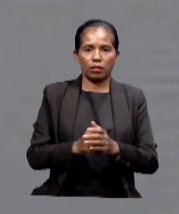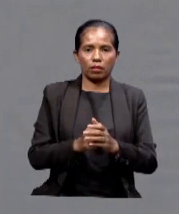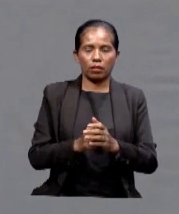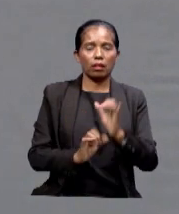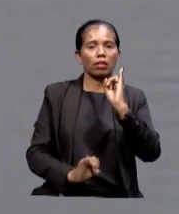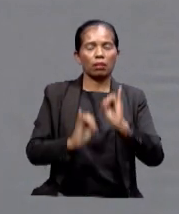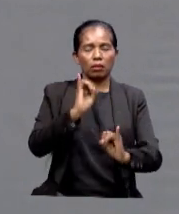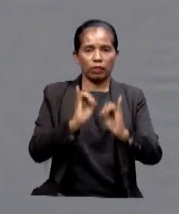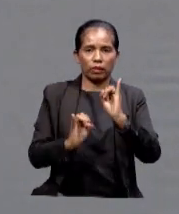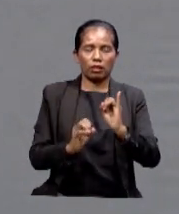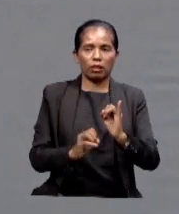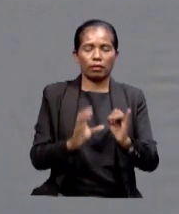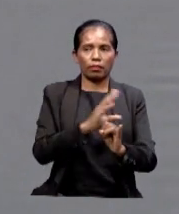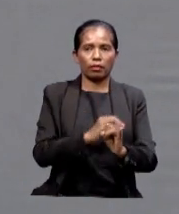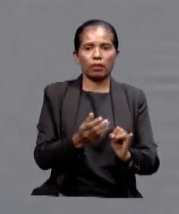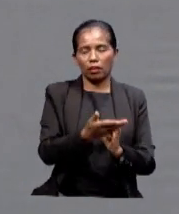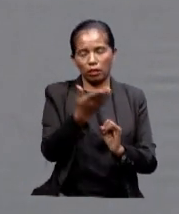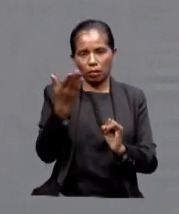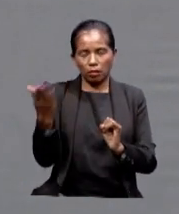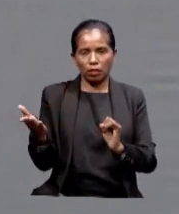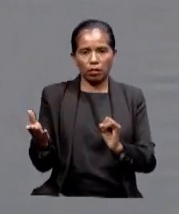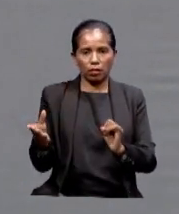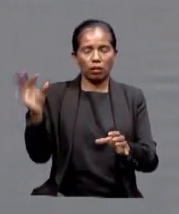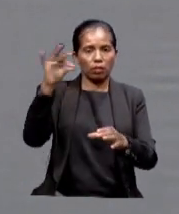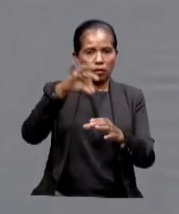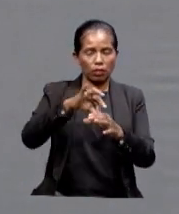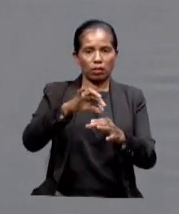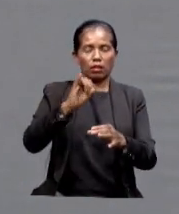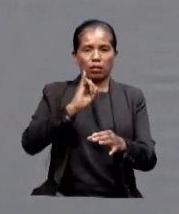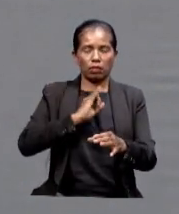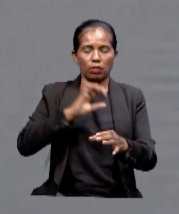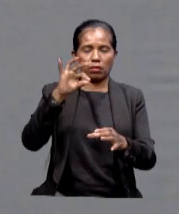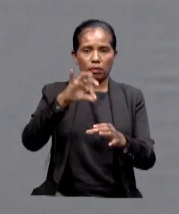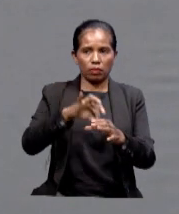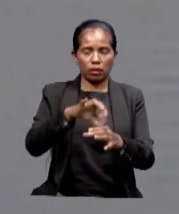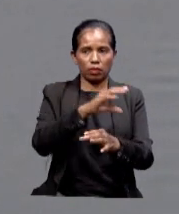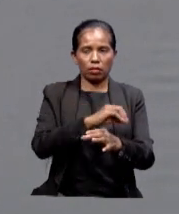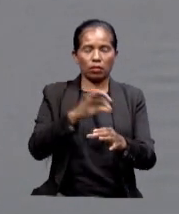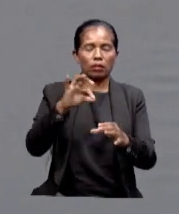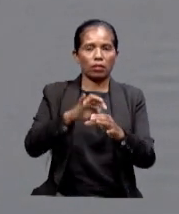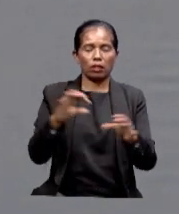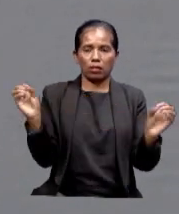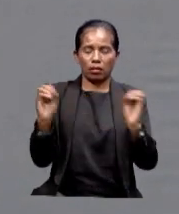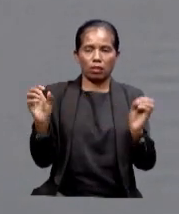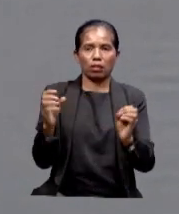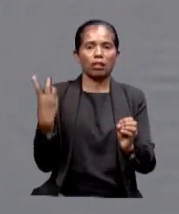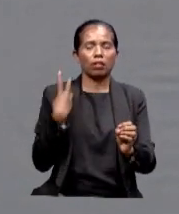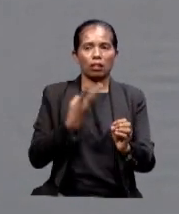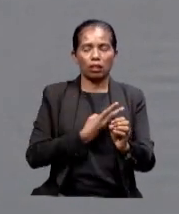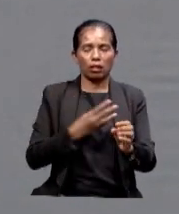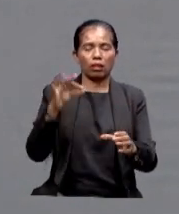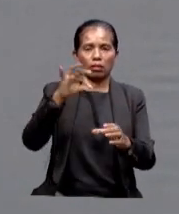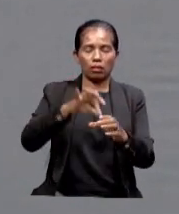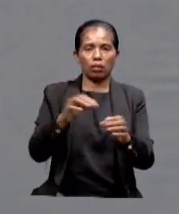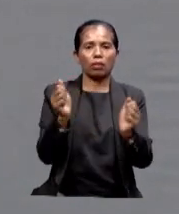independentemente da categoria. E tá vota a favor. Vota abstenção, vota contra e tá sempre vota